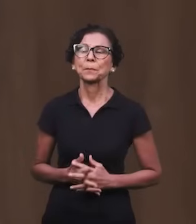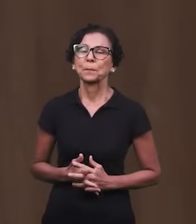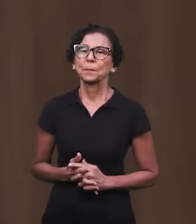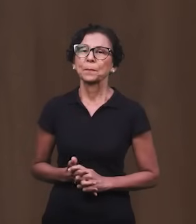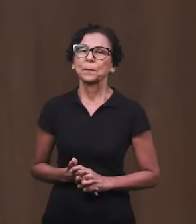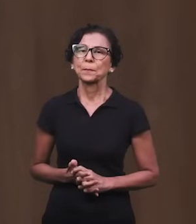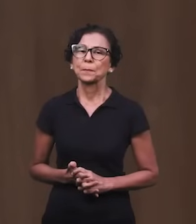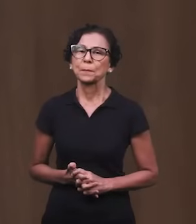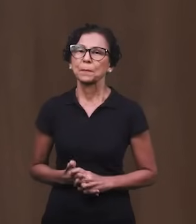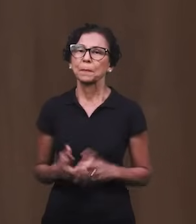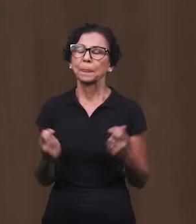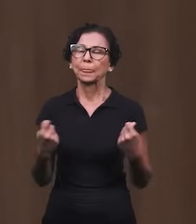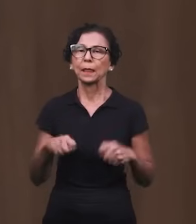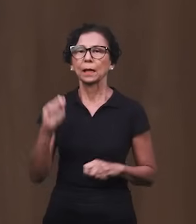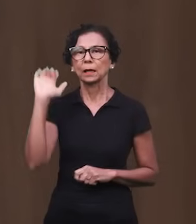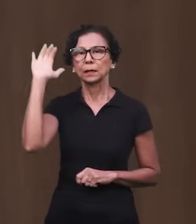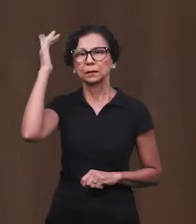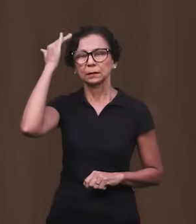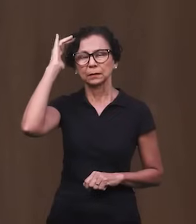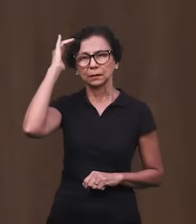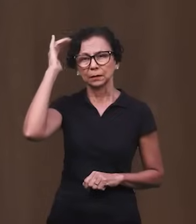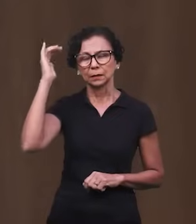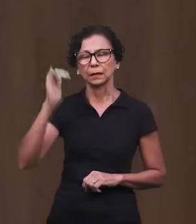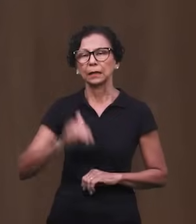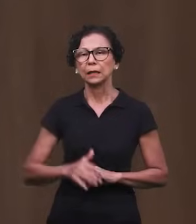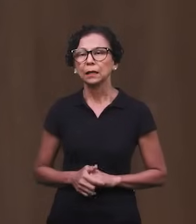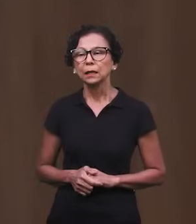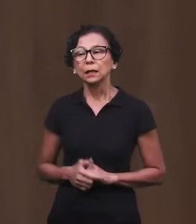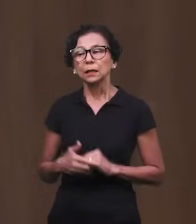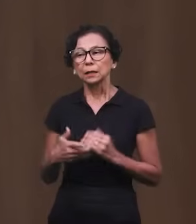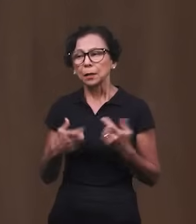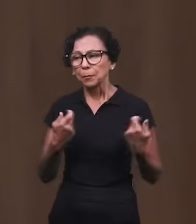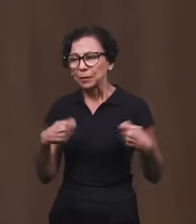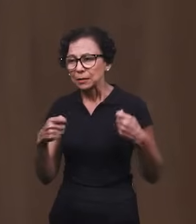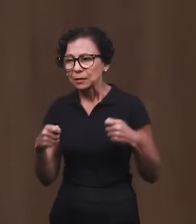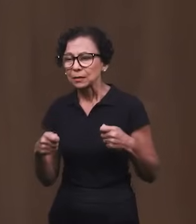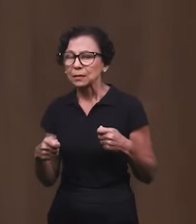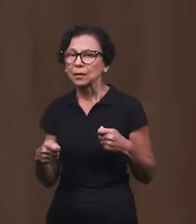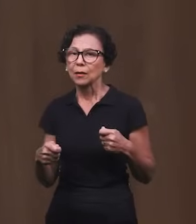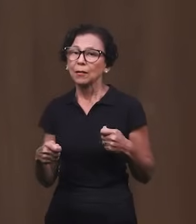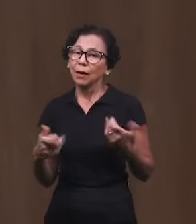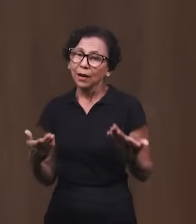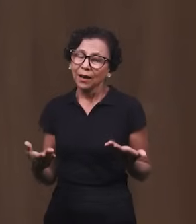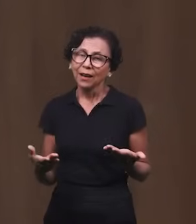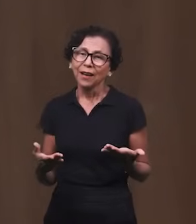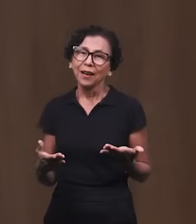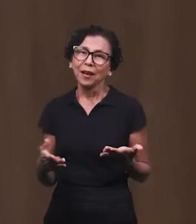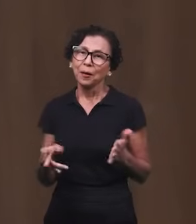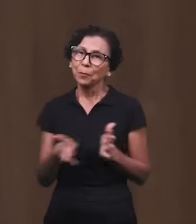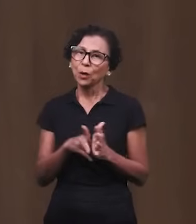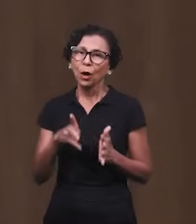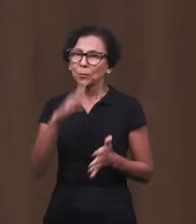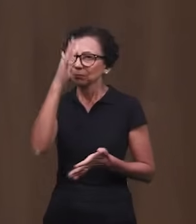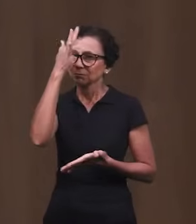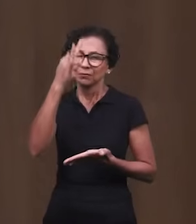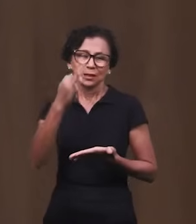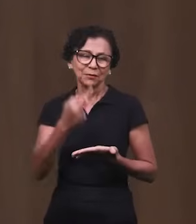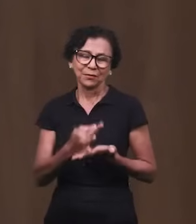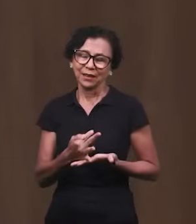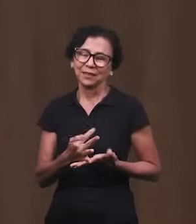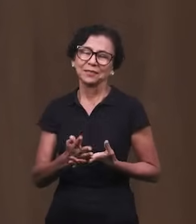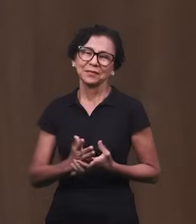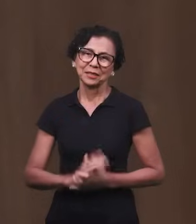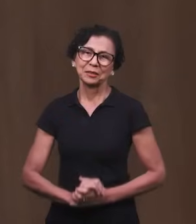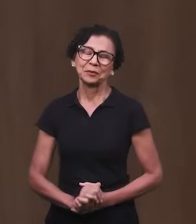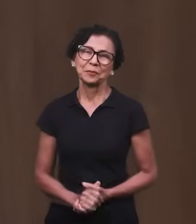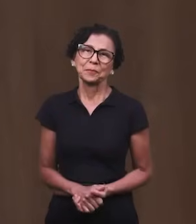nós devemos entender que isso faz parte da nossa fé. Por outro lado, nós devemos entender, a